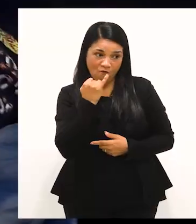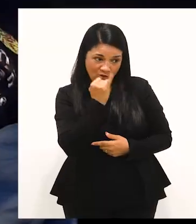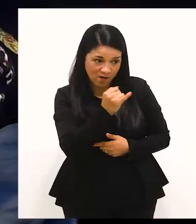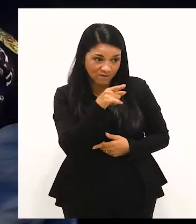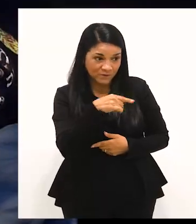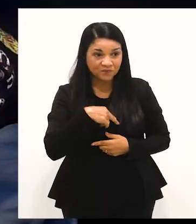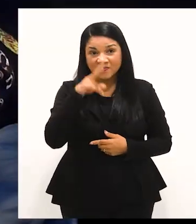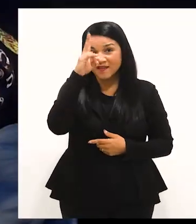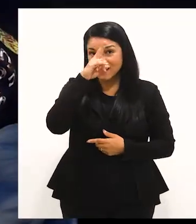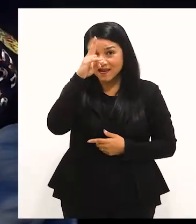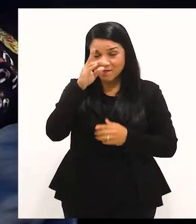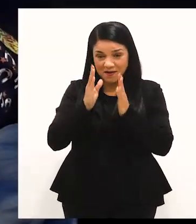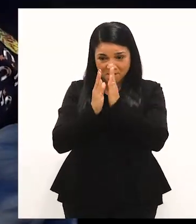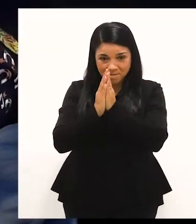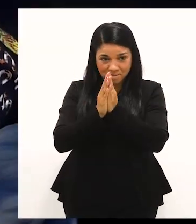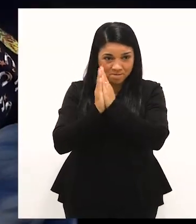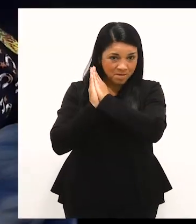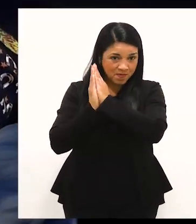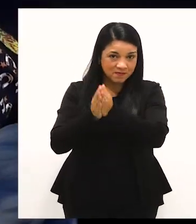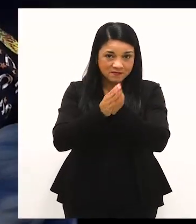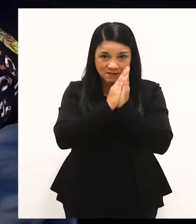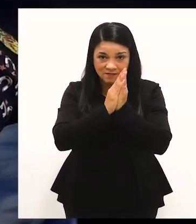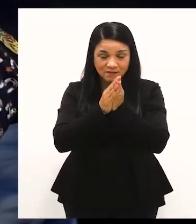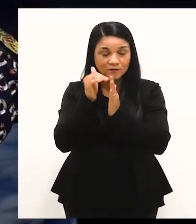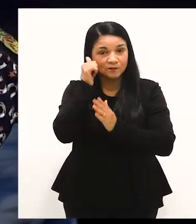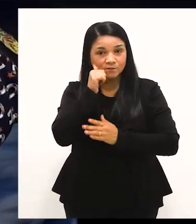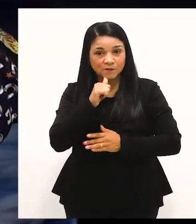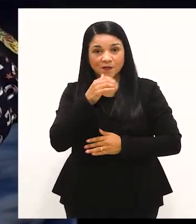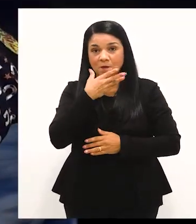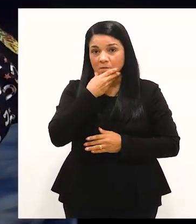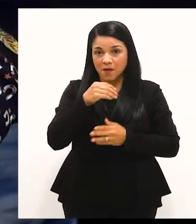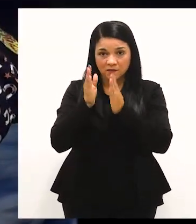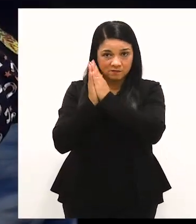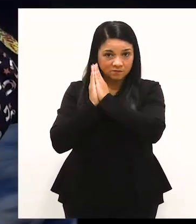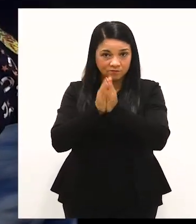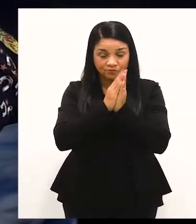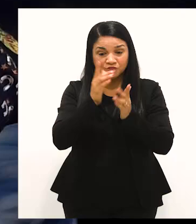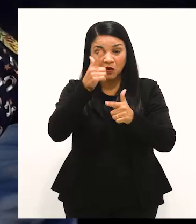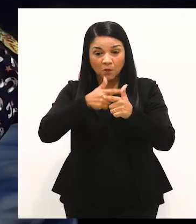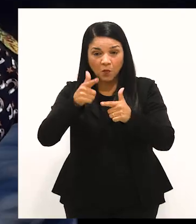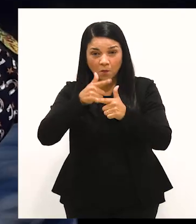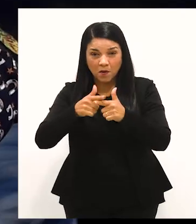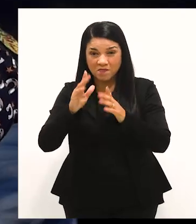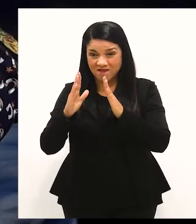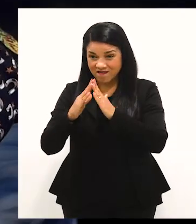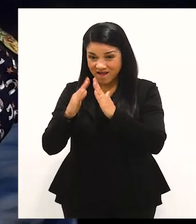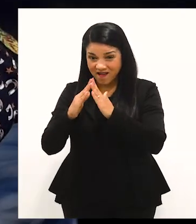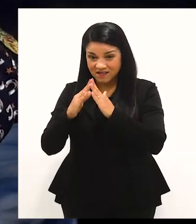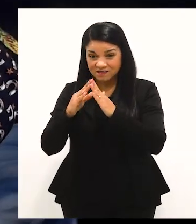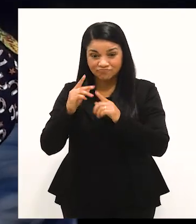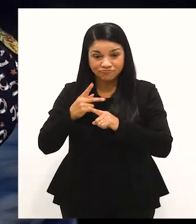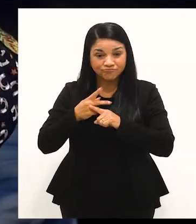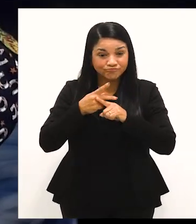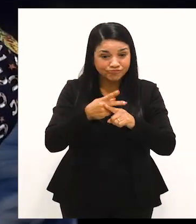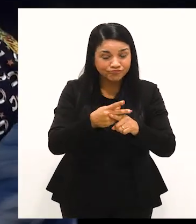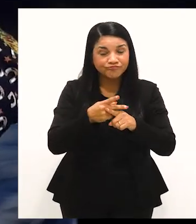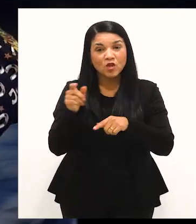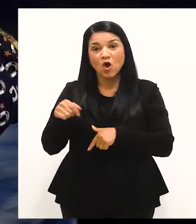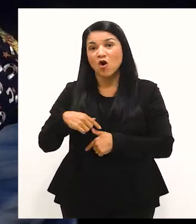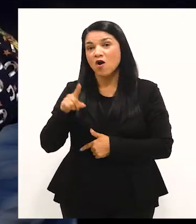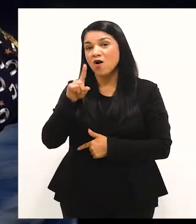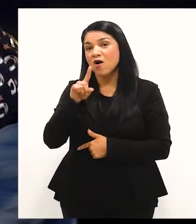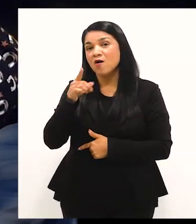assim, o senhor lembra aqueles pais de santo, mãe de santo antigamente, que todo problema em casa corria na mãe de